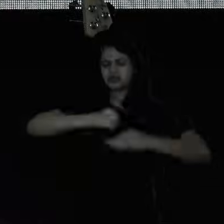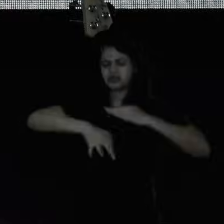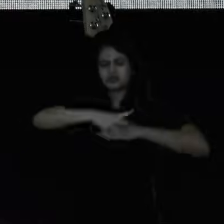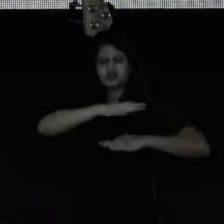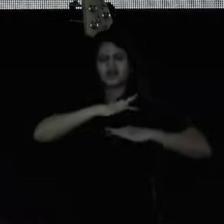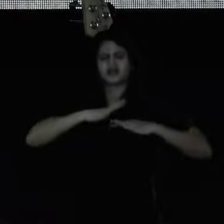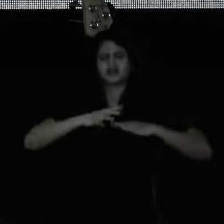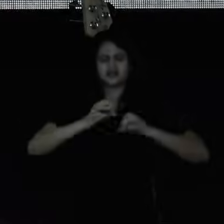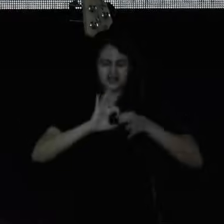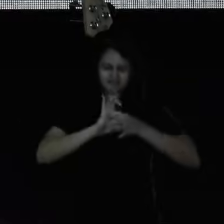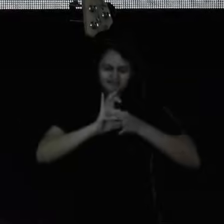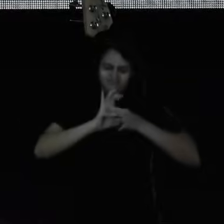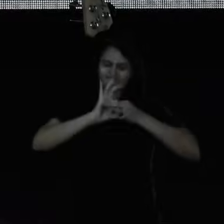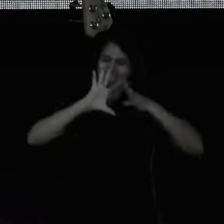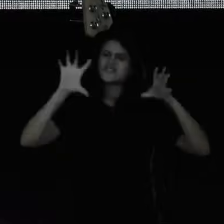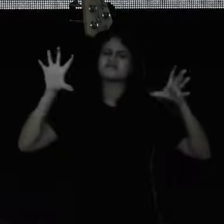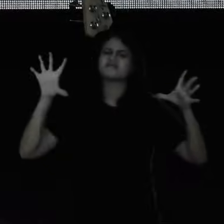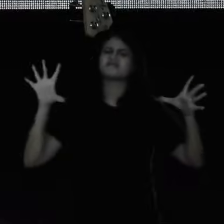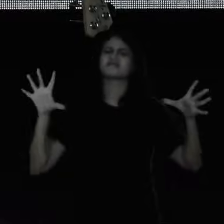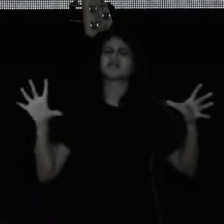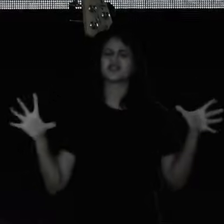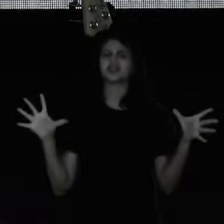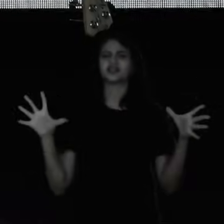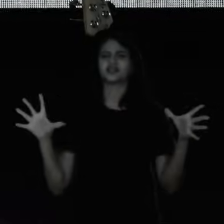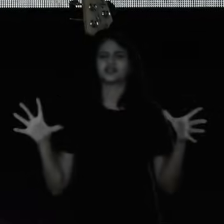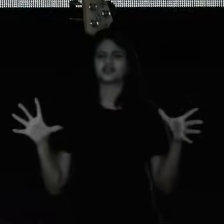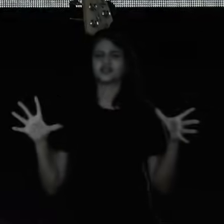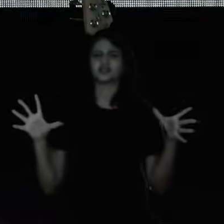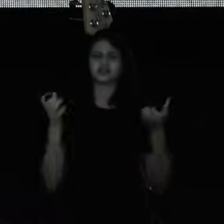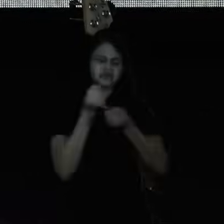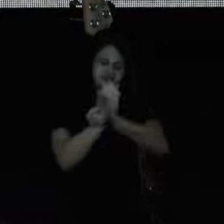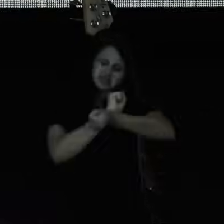nos amarrava, daquelas cadeias.